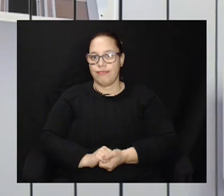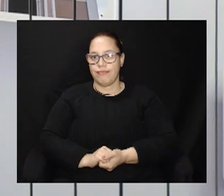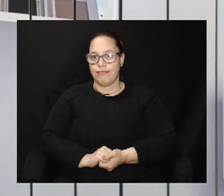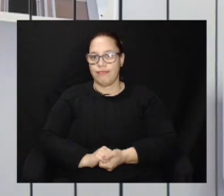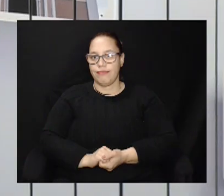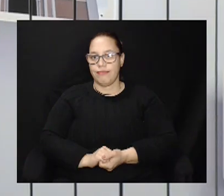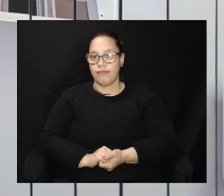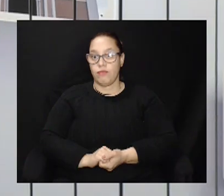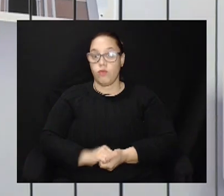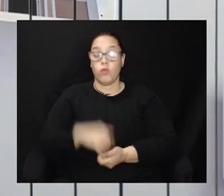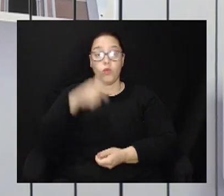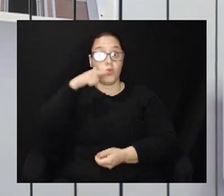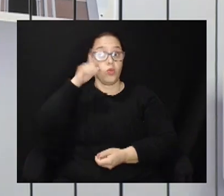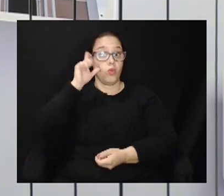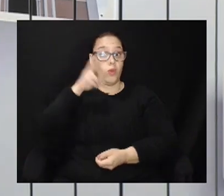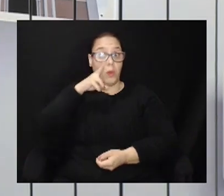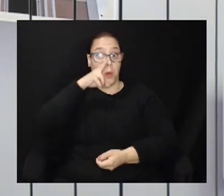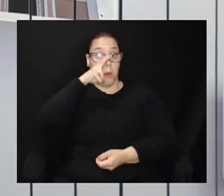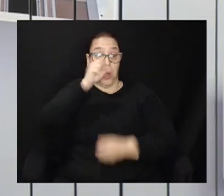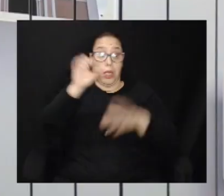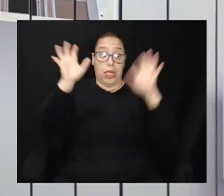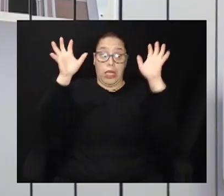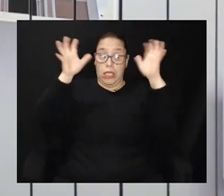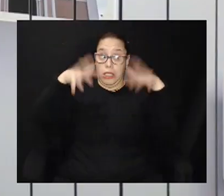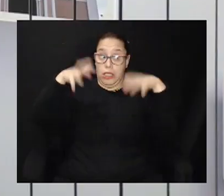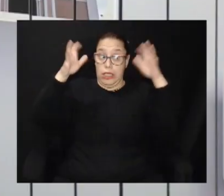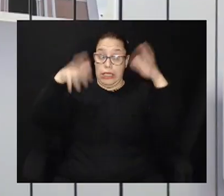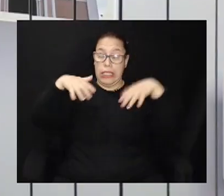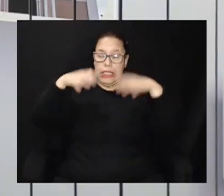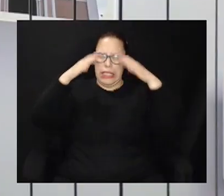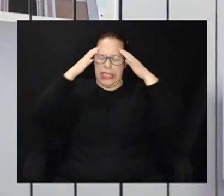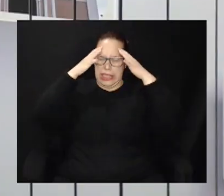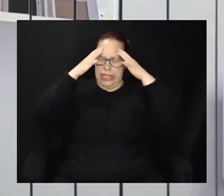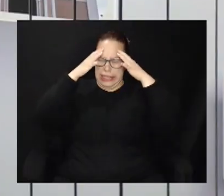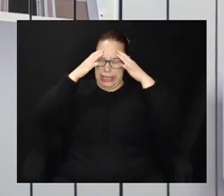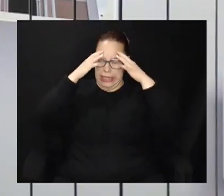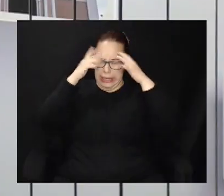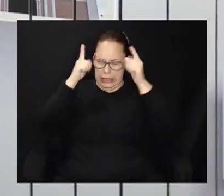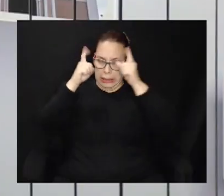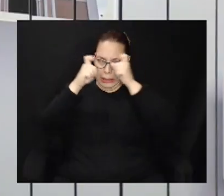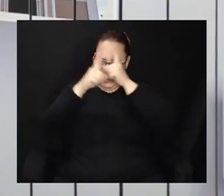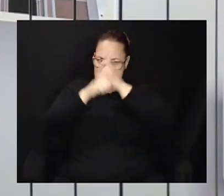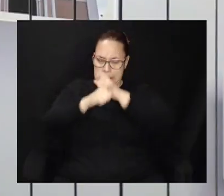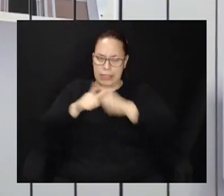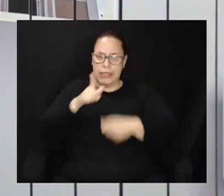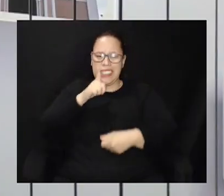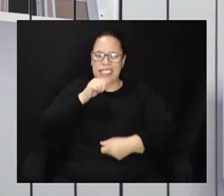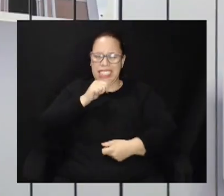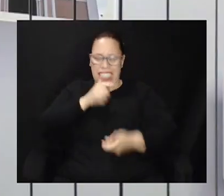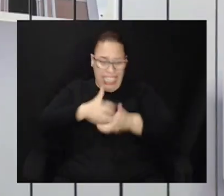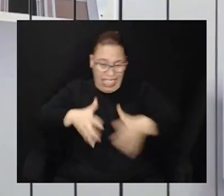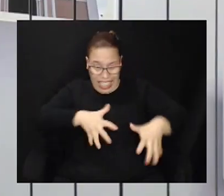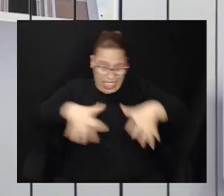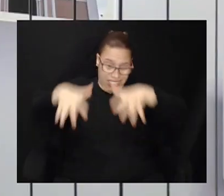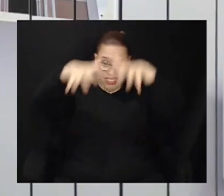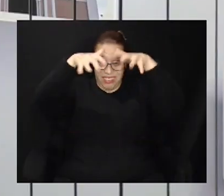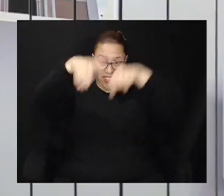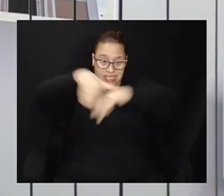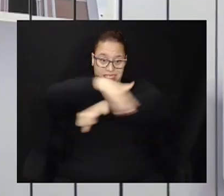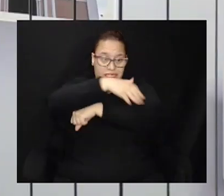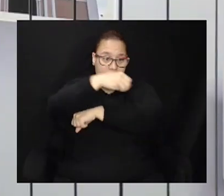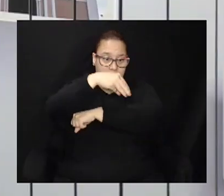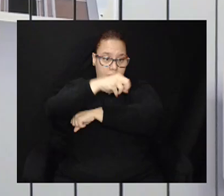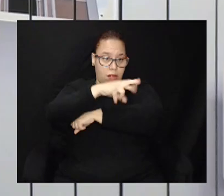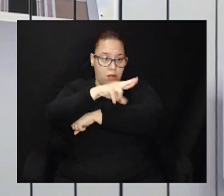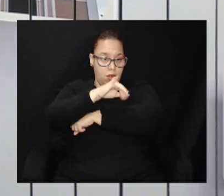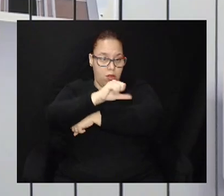Ontem, a forte chuva causou transtornos aqui na cidade, alagamentos nas avenidas das Amoreiras, Princesa do